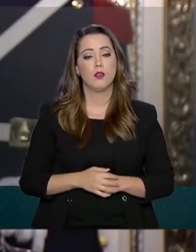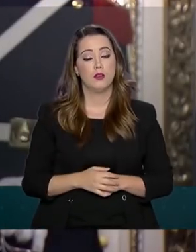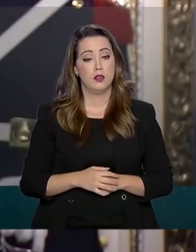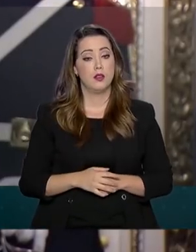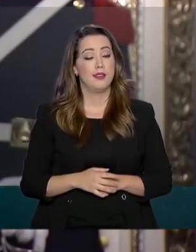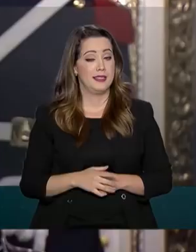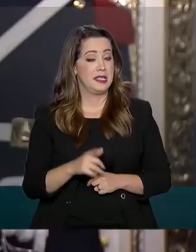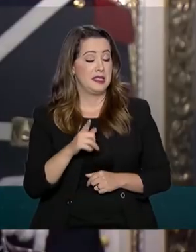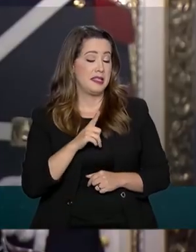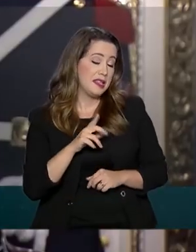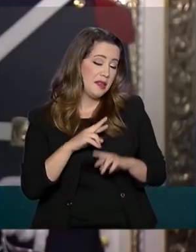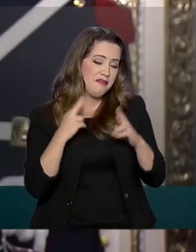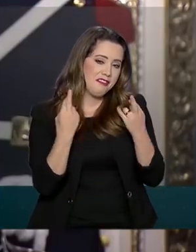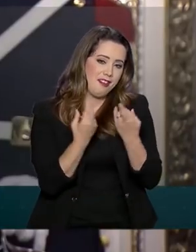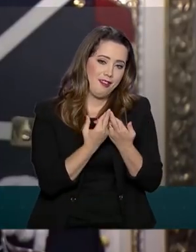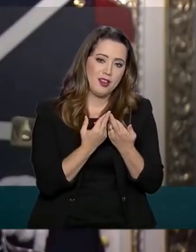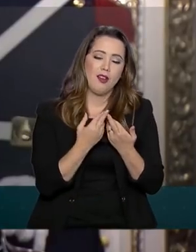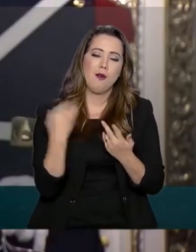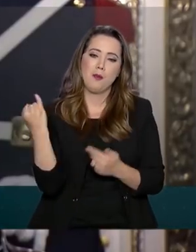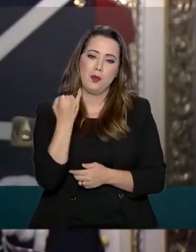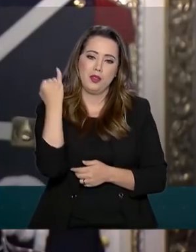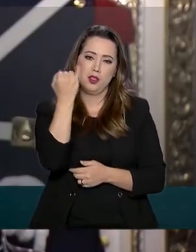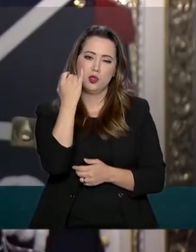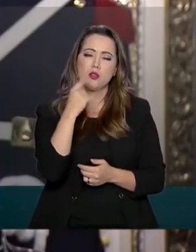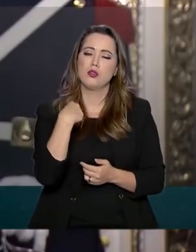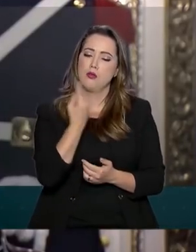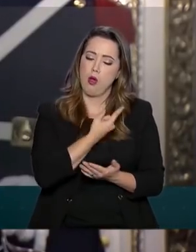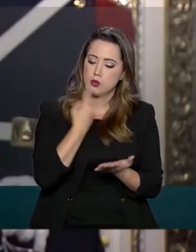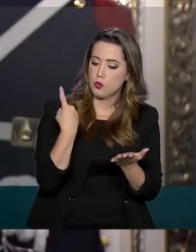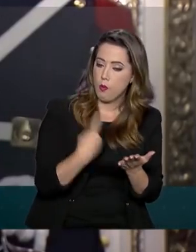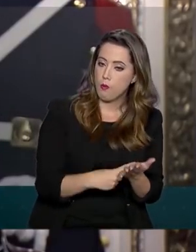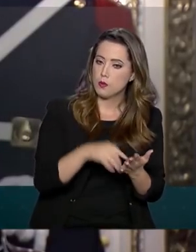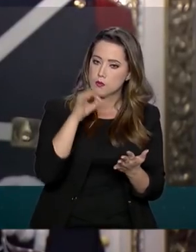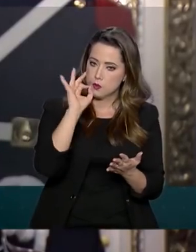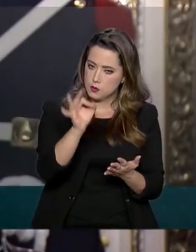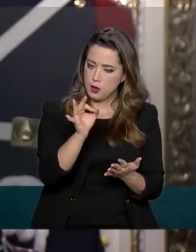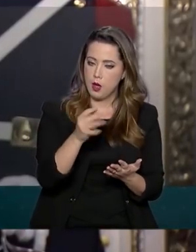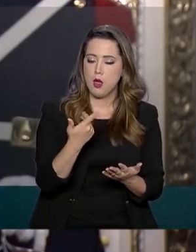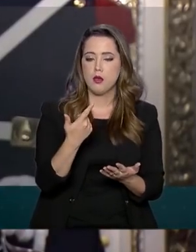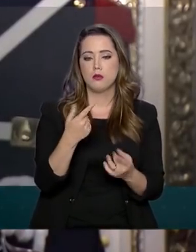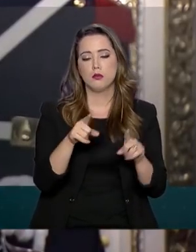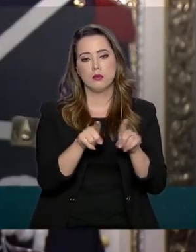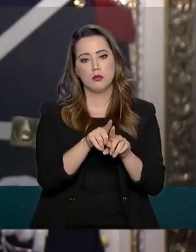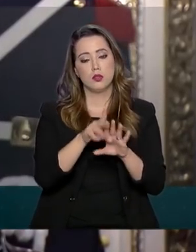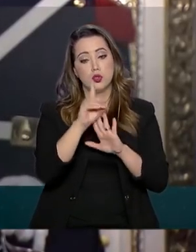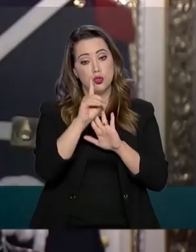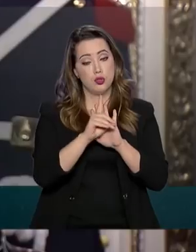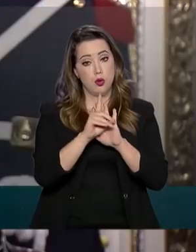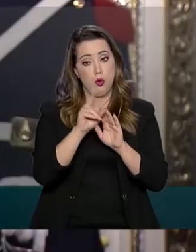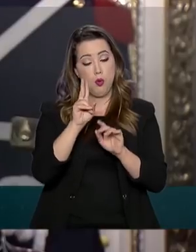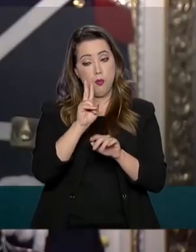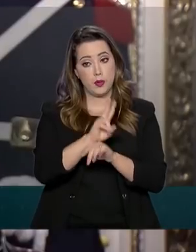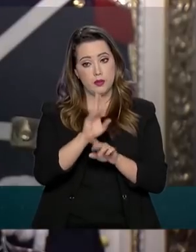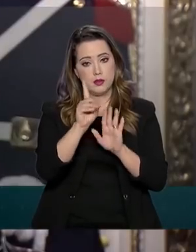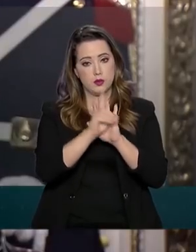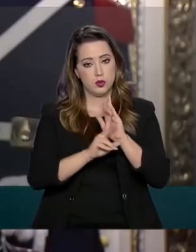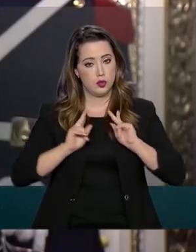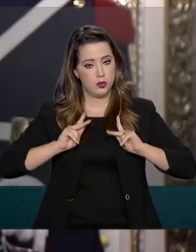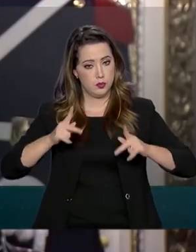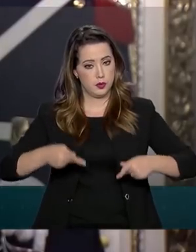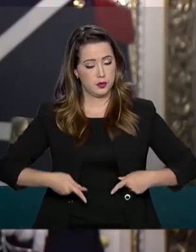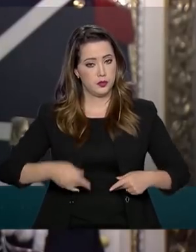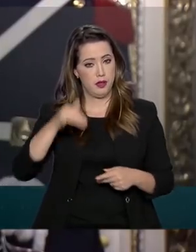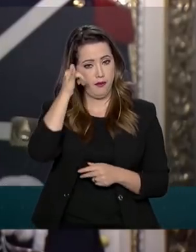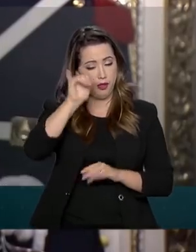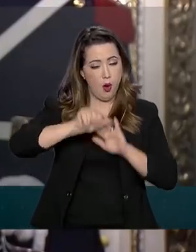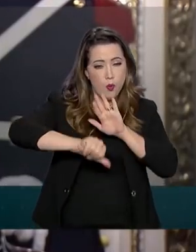interessante, em que não só ratificamos os nossos compromissos na defesa dos direitos humanos, no combate contra